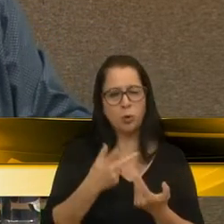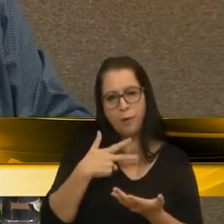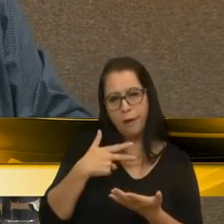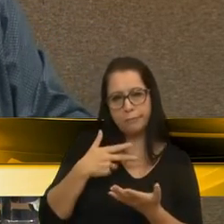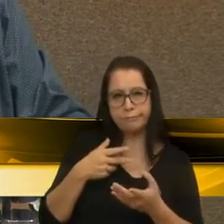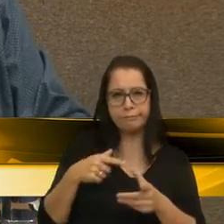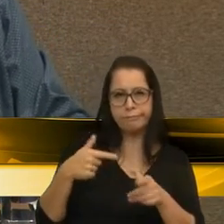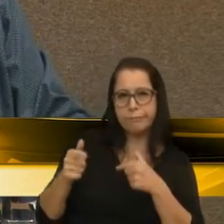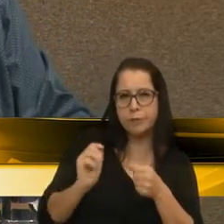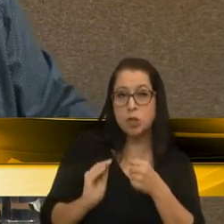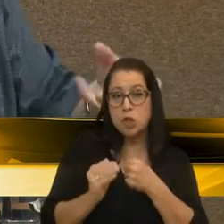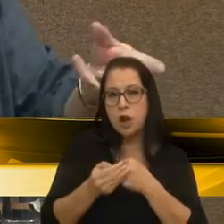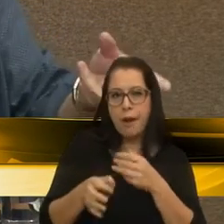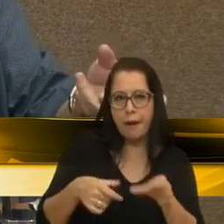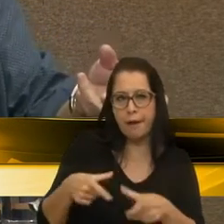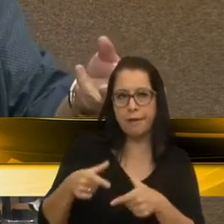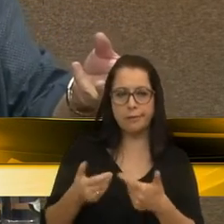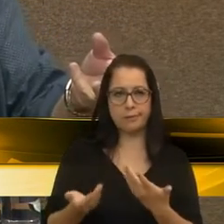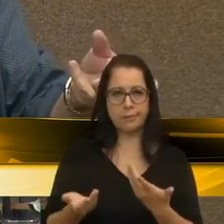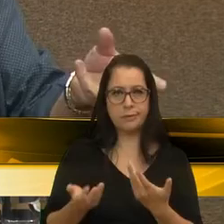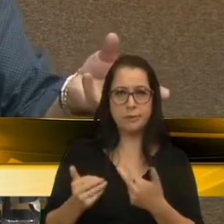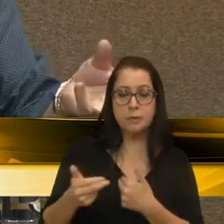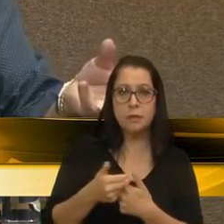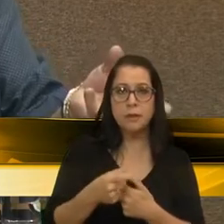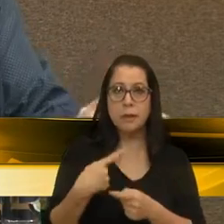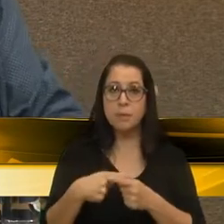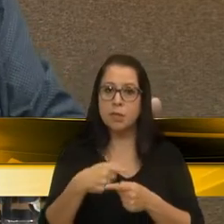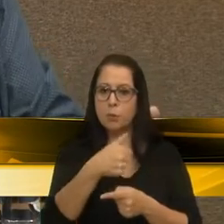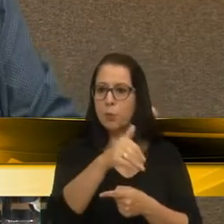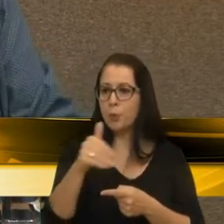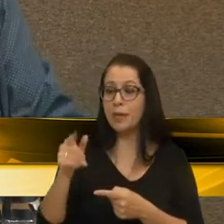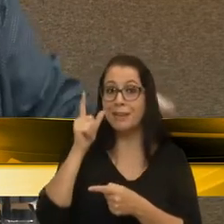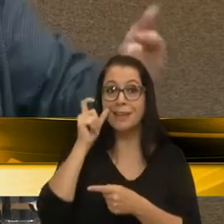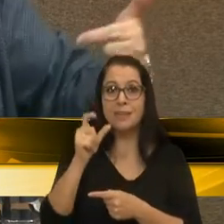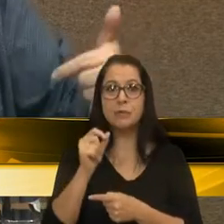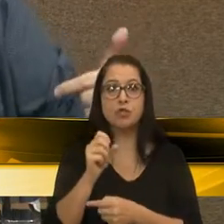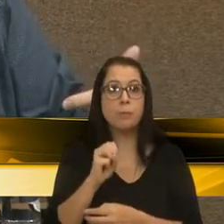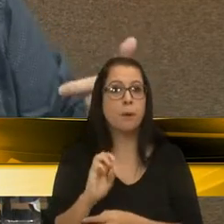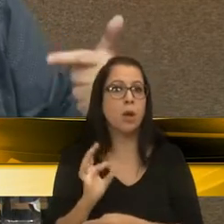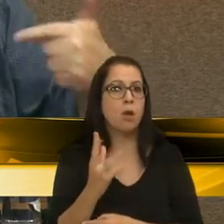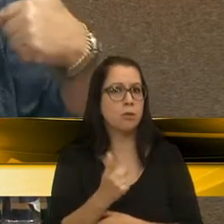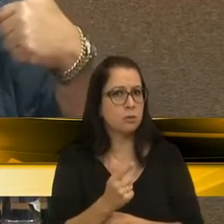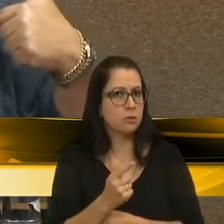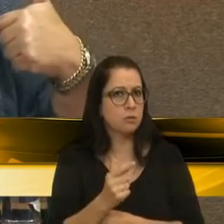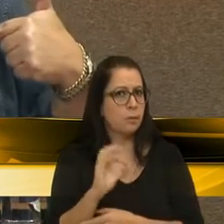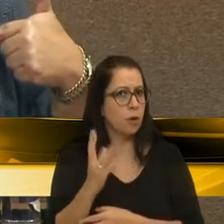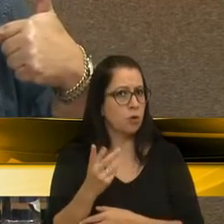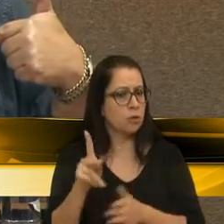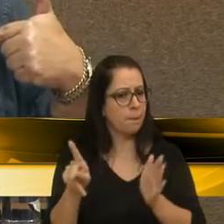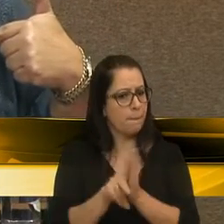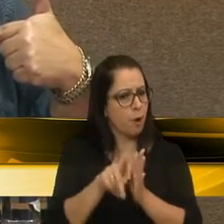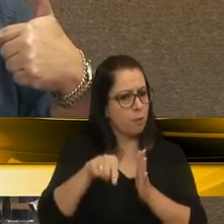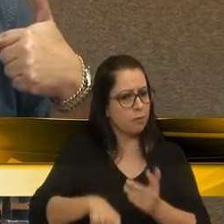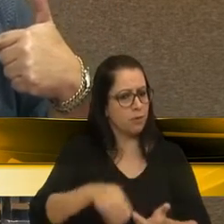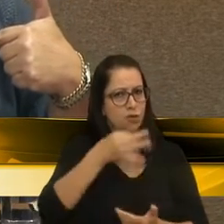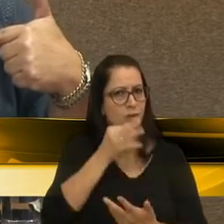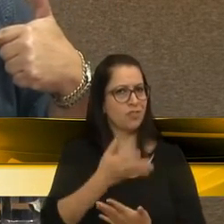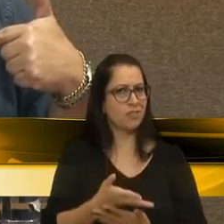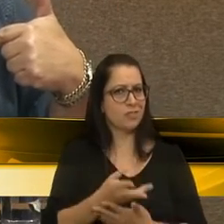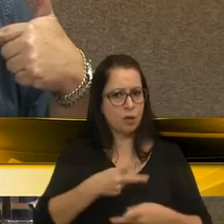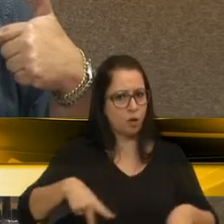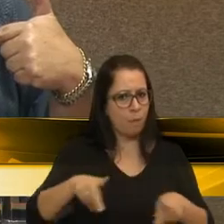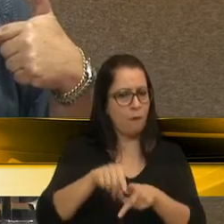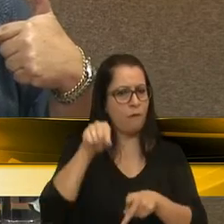Tudo jogo do ponto de vista, porque estão sendo jogados a interesse de milhões. Mas esses milhões pertencem à cidade de Caxias do Sul, ao seu